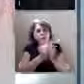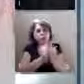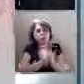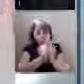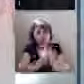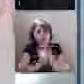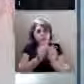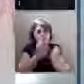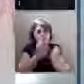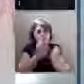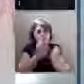vou falando?